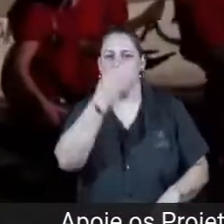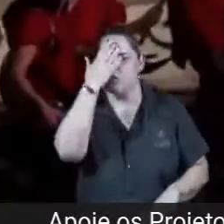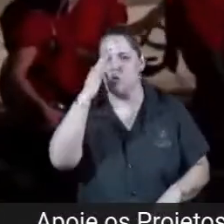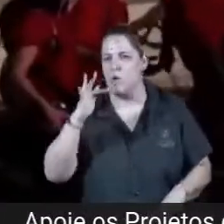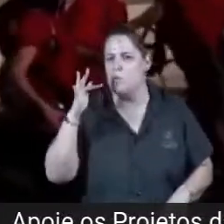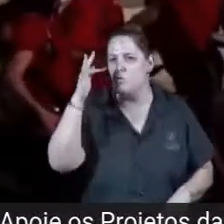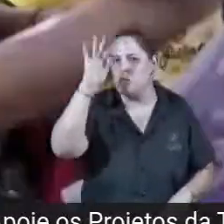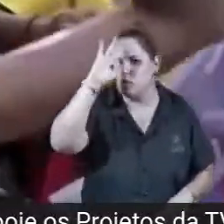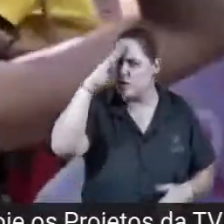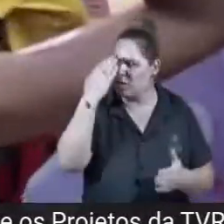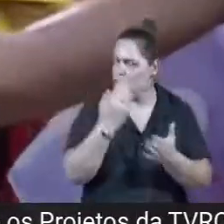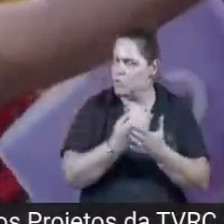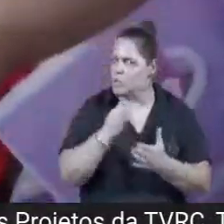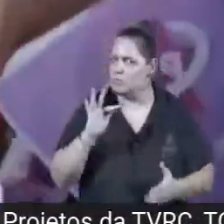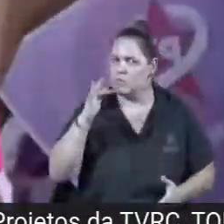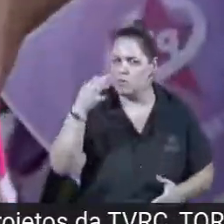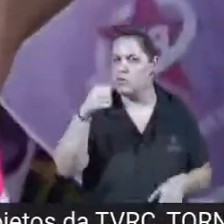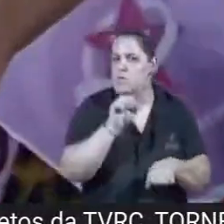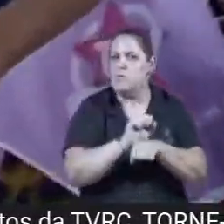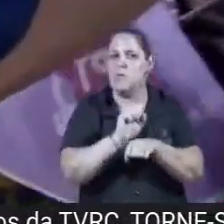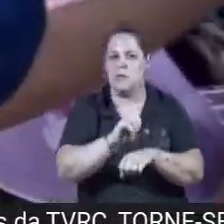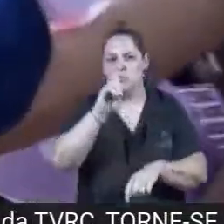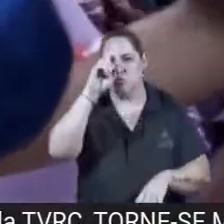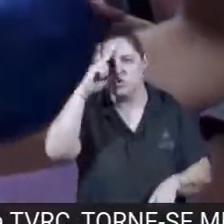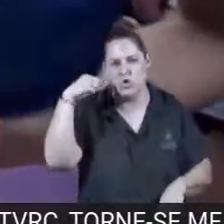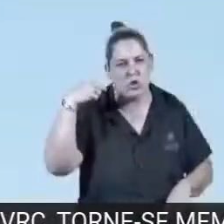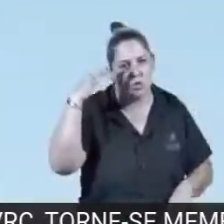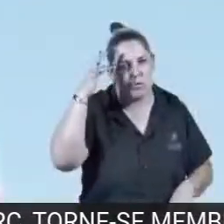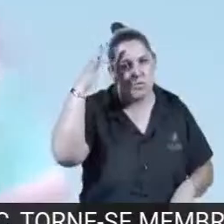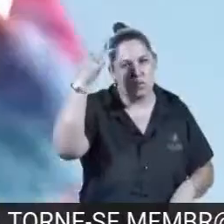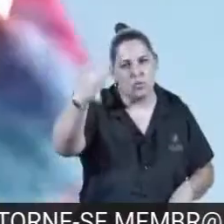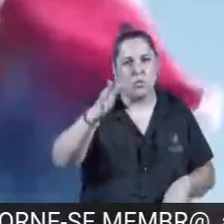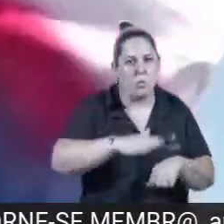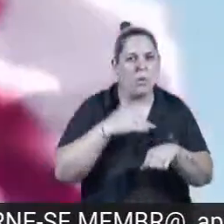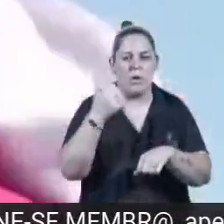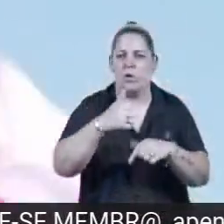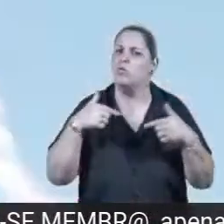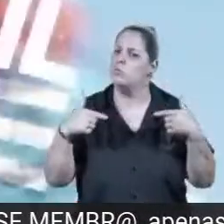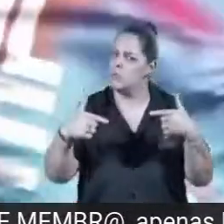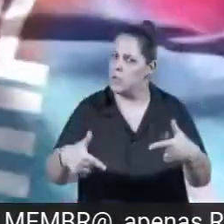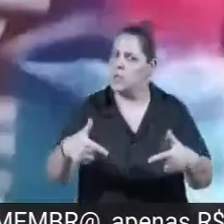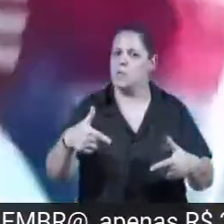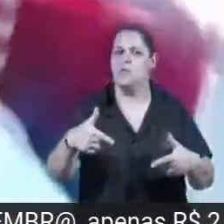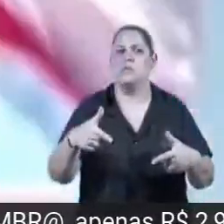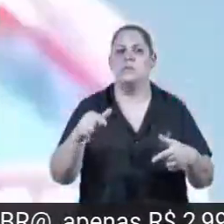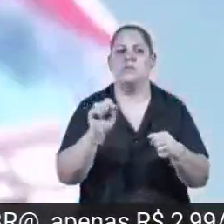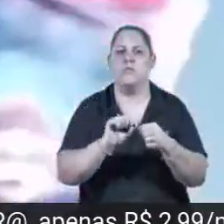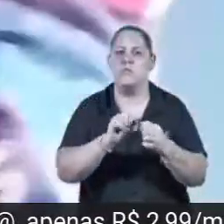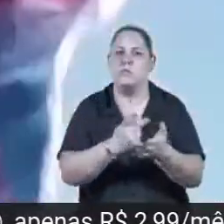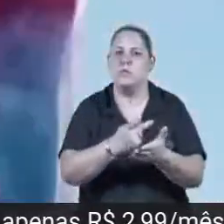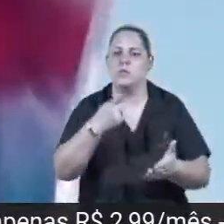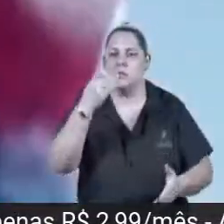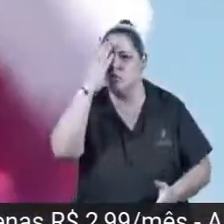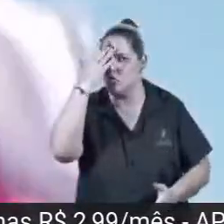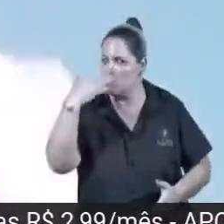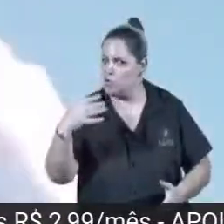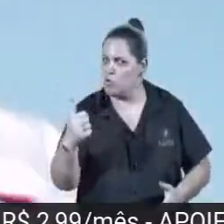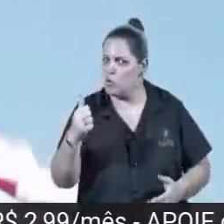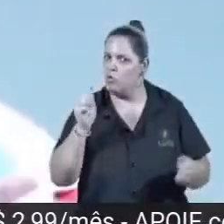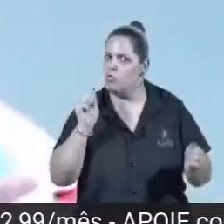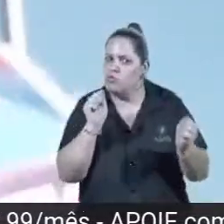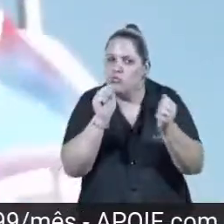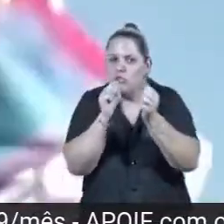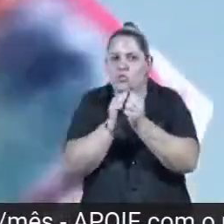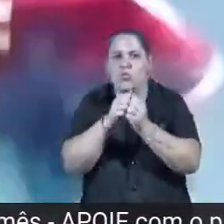Sonhamos, acreditamos, esperamos por dias melhores e lutaremos por isso. Sonho que se sonha junto